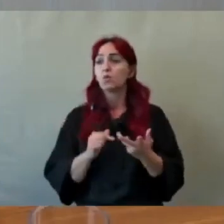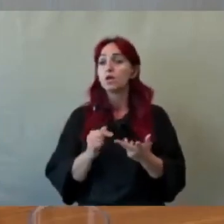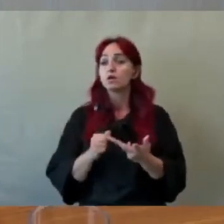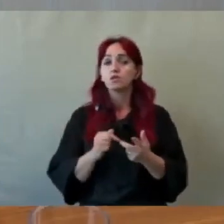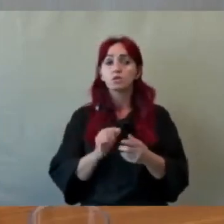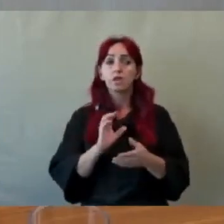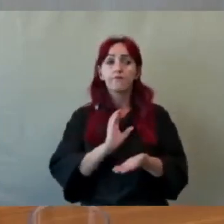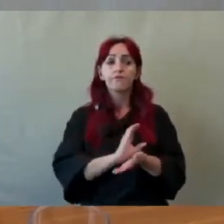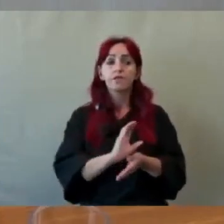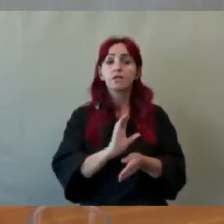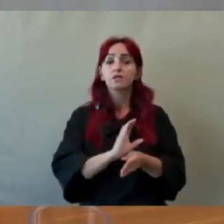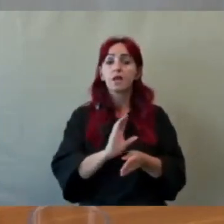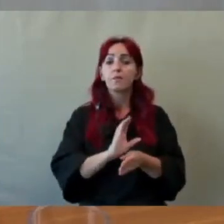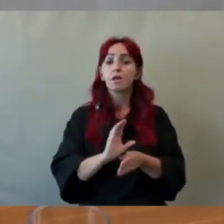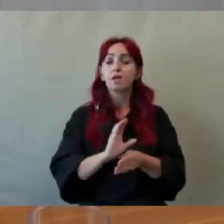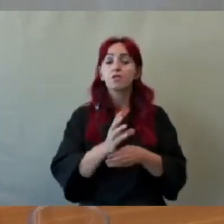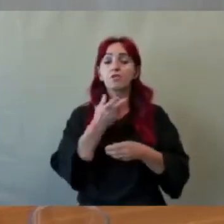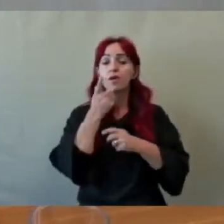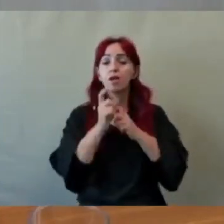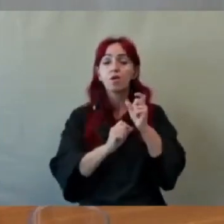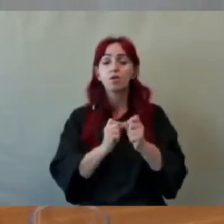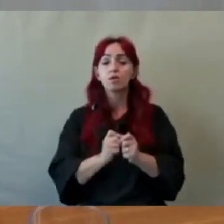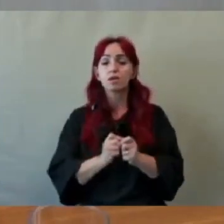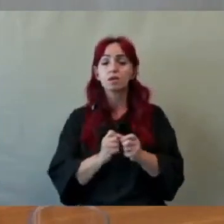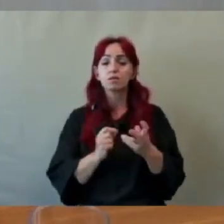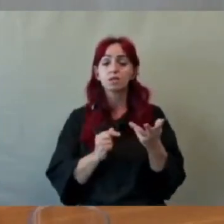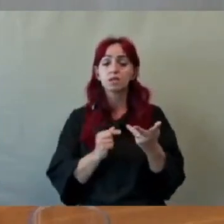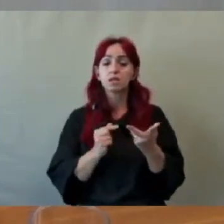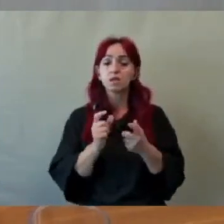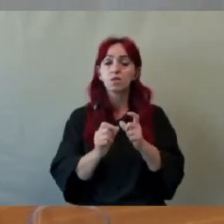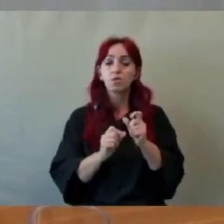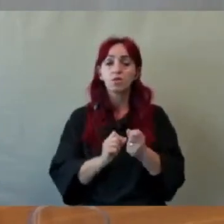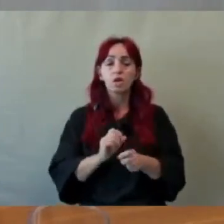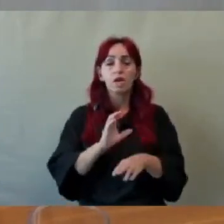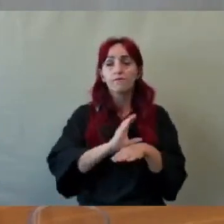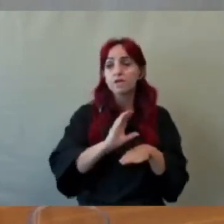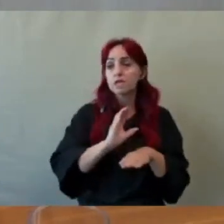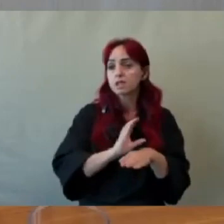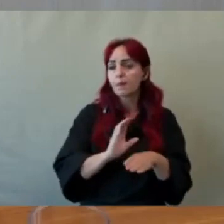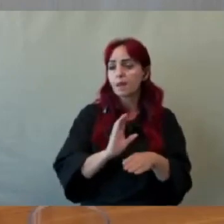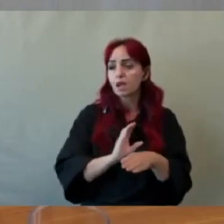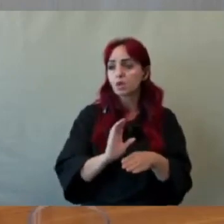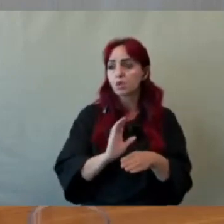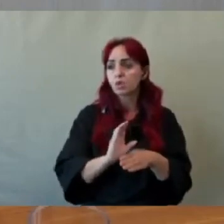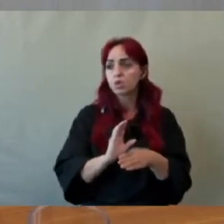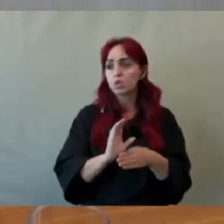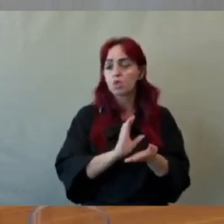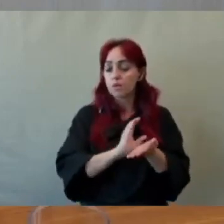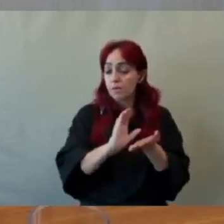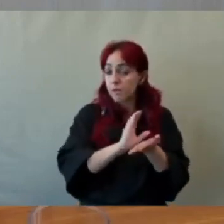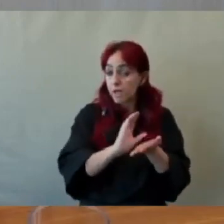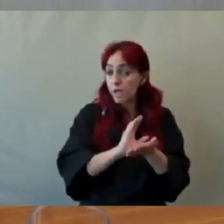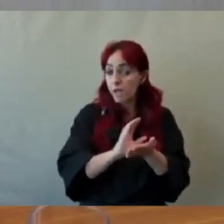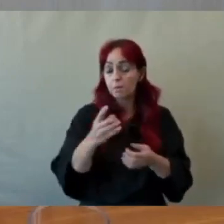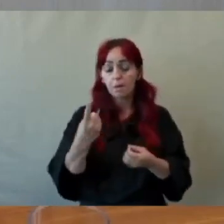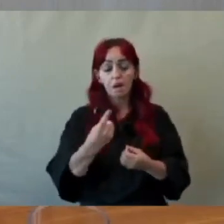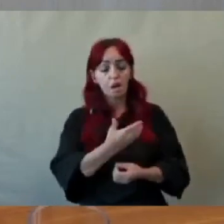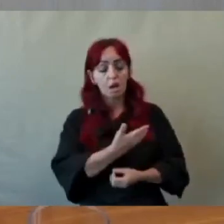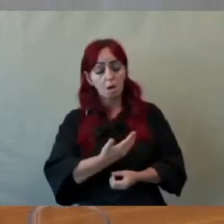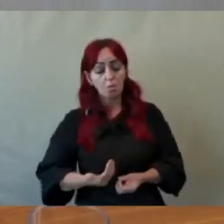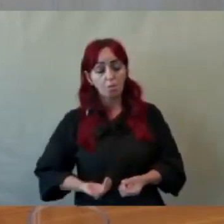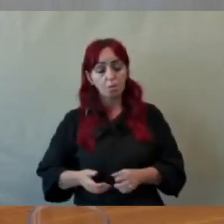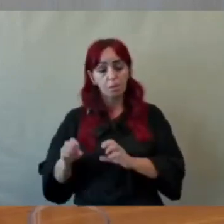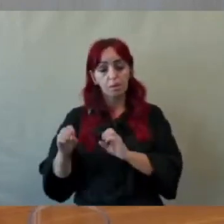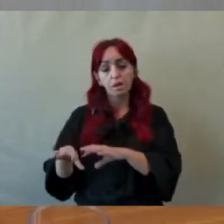falou-se muito sobre essa questão, né, do financiamento público, né, da verba pública para a